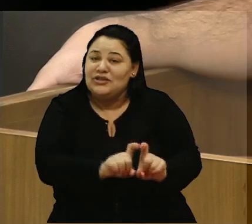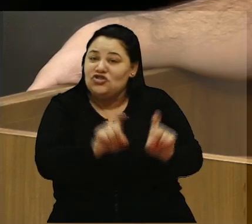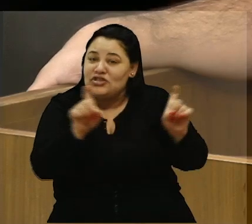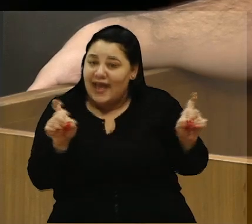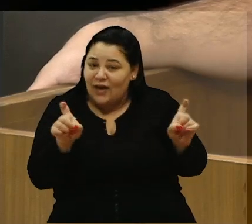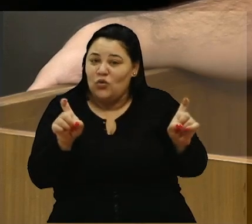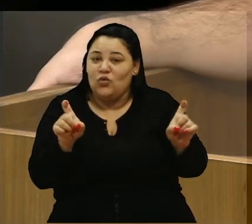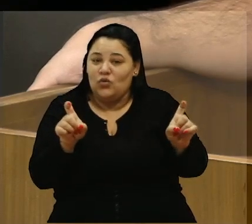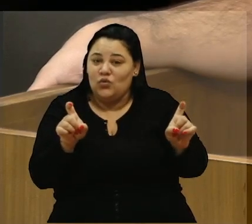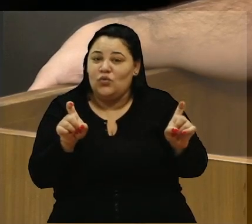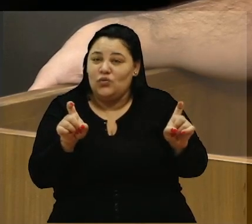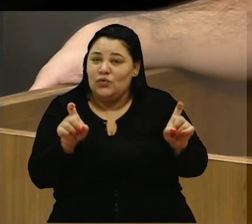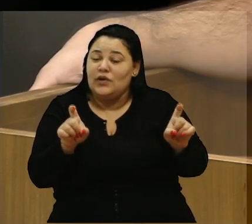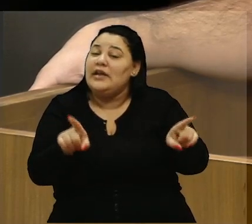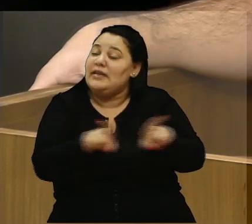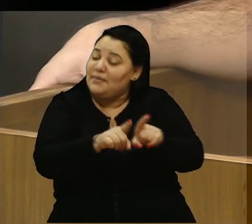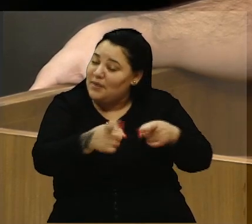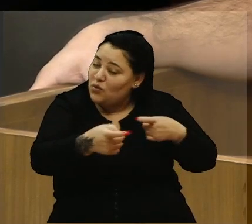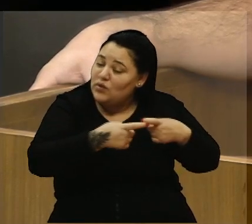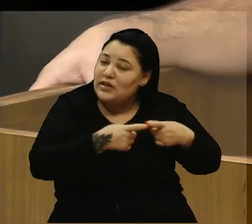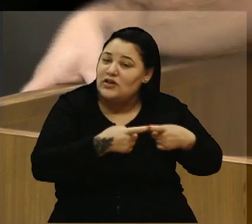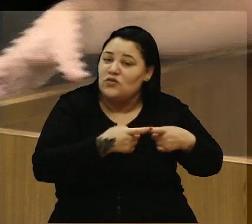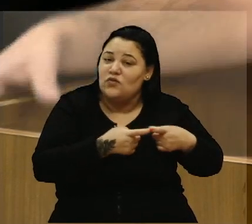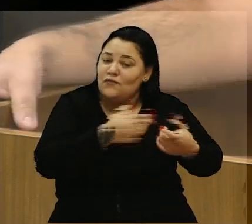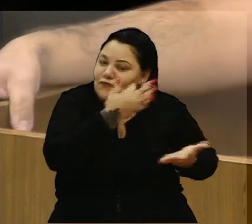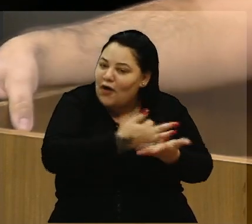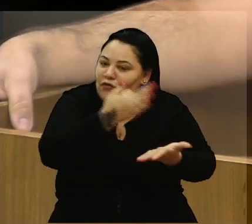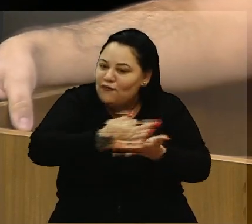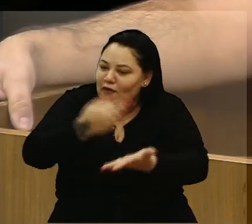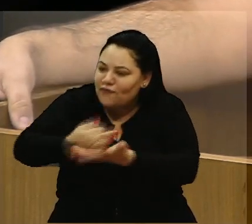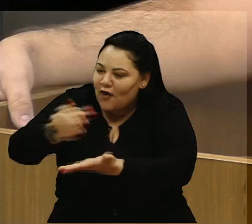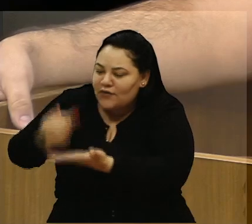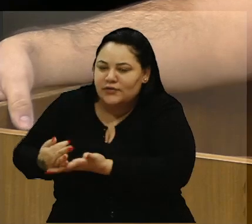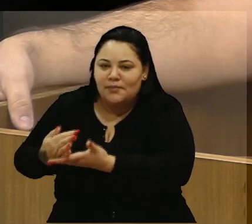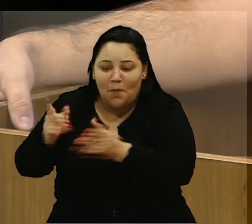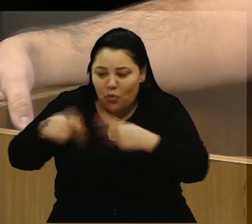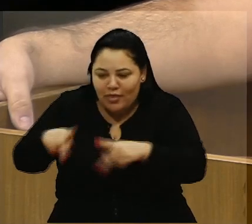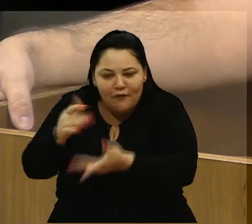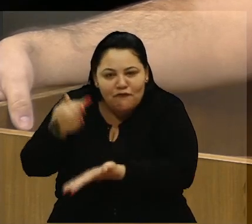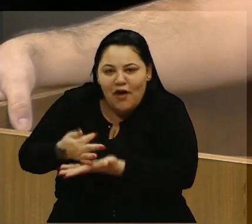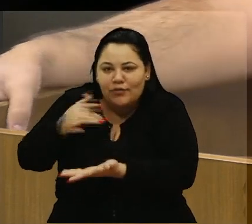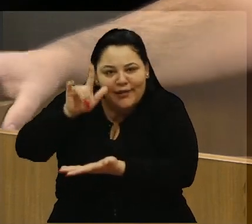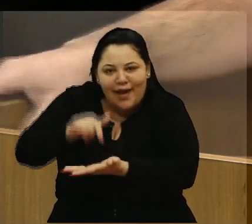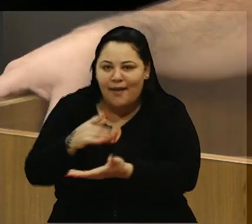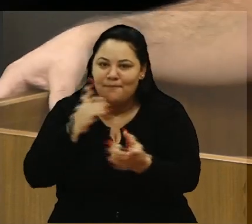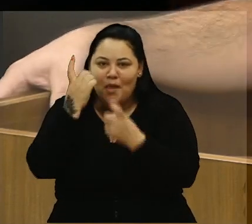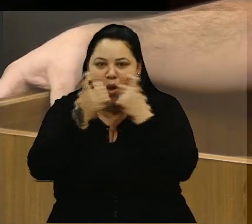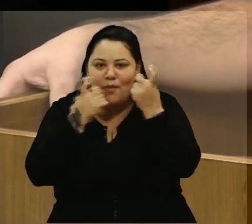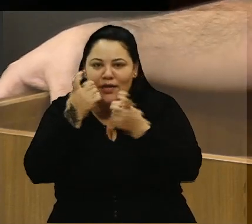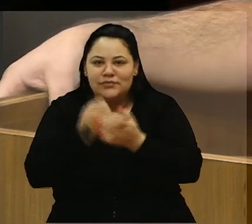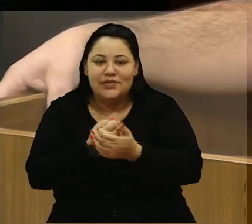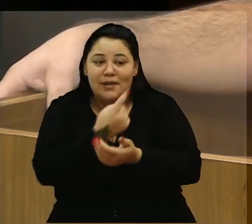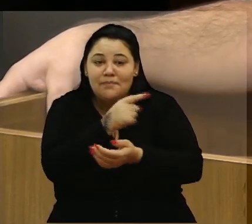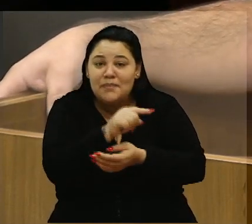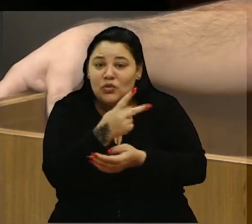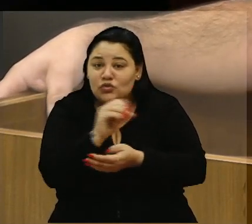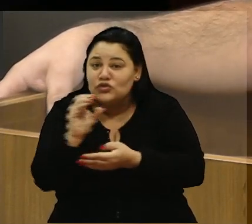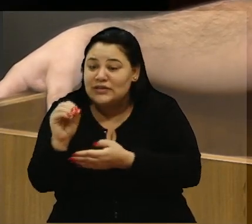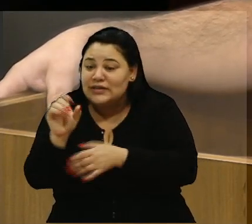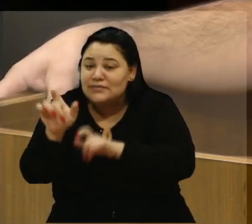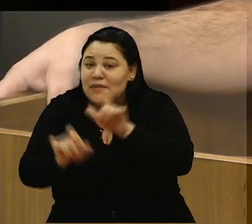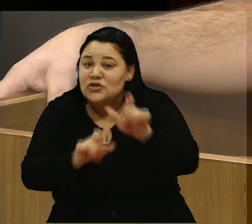fora os clínicos, isso daqui é extremamente preocupante, presidente. São 1.200